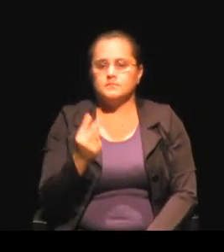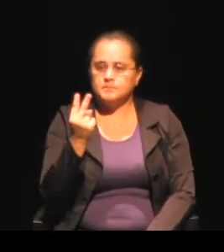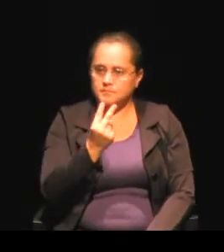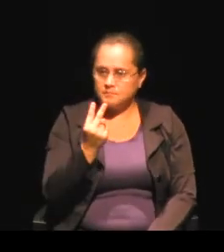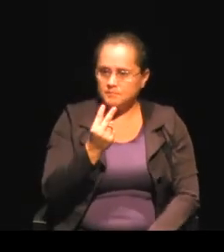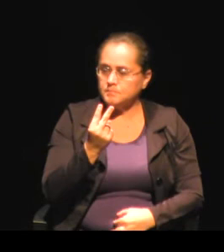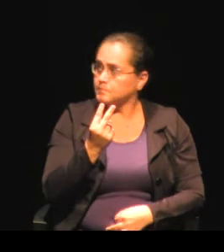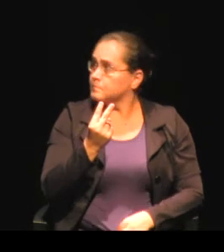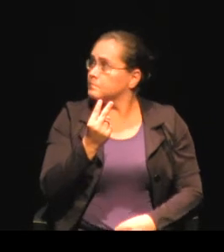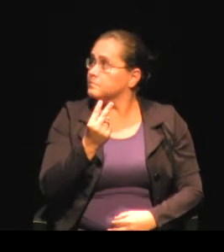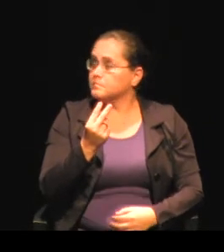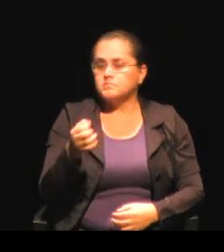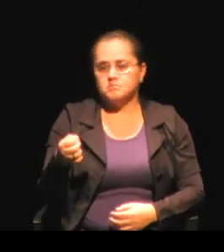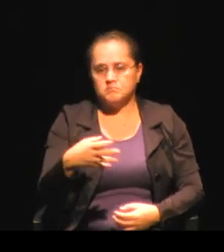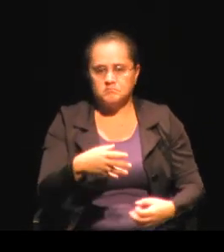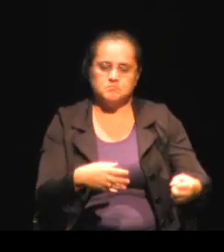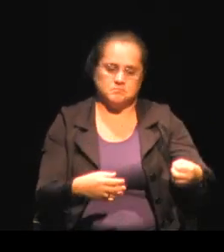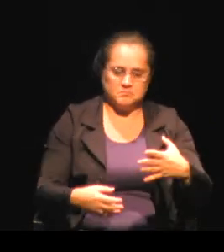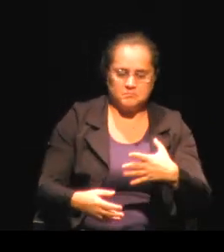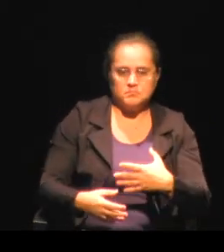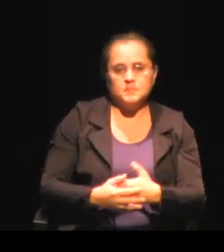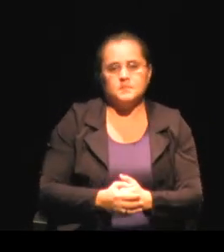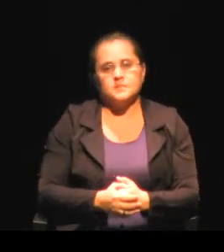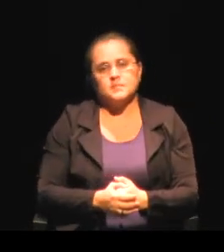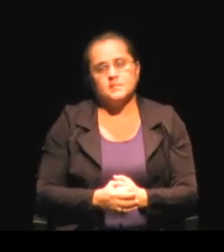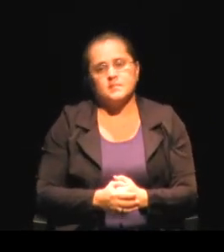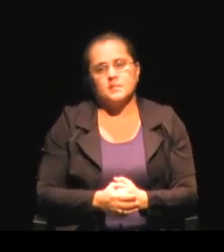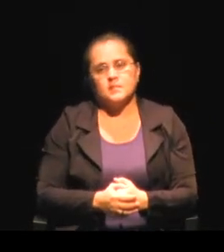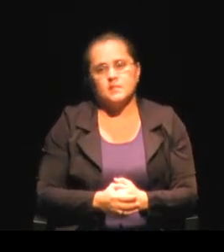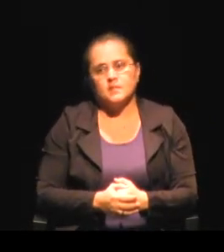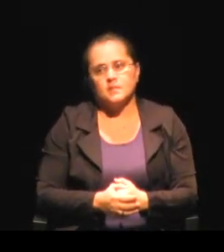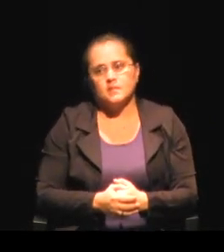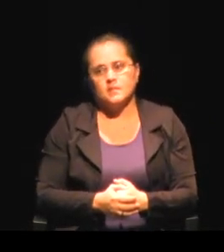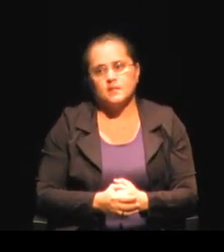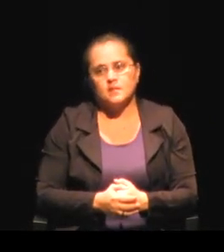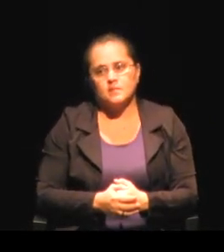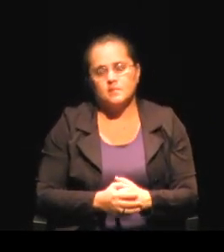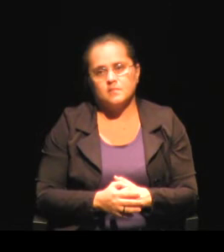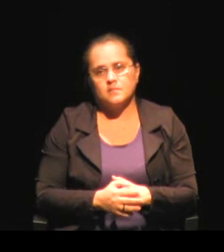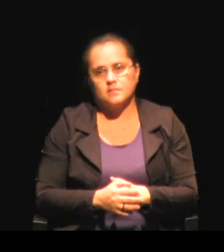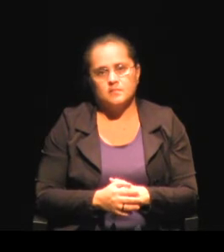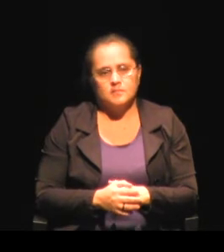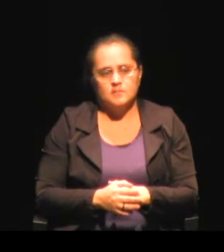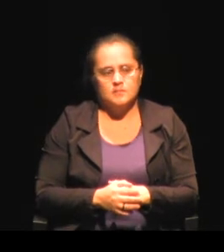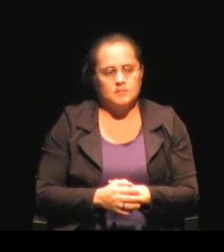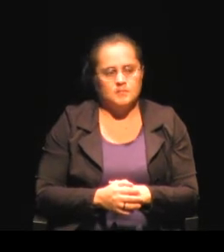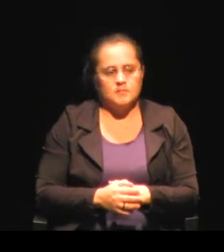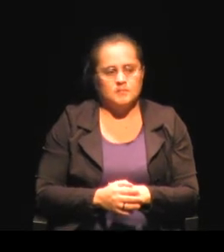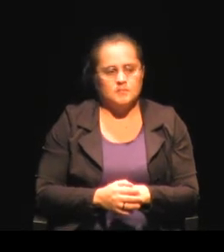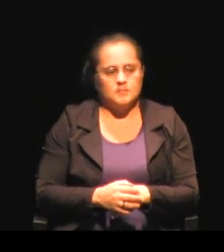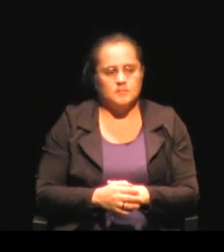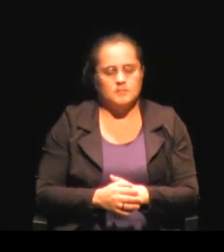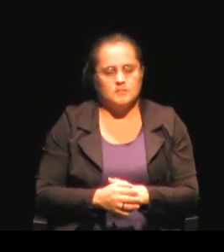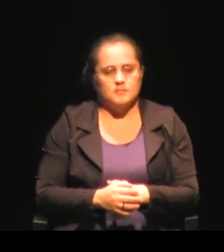Essas duas faces, uma voltada para a cidade e outra para o mar, é uma face de elementos vazados, são elementos vazados